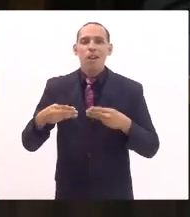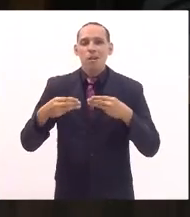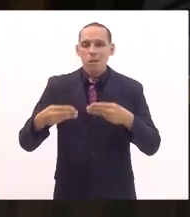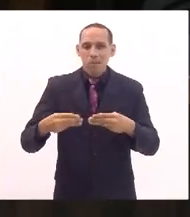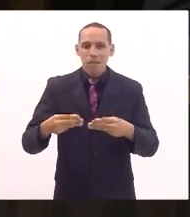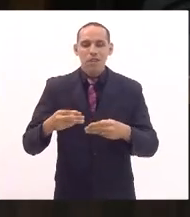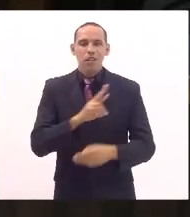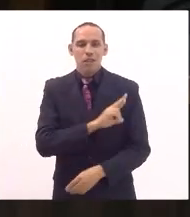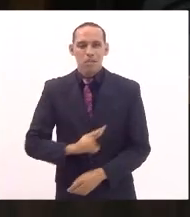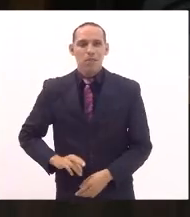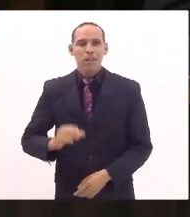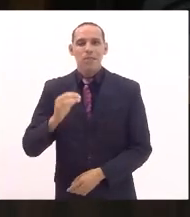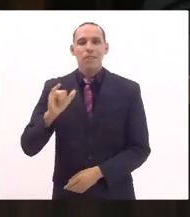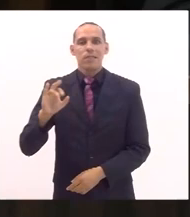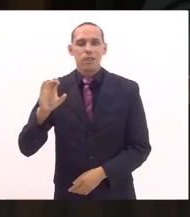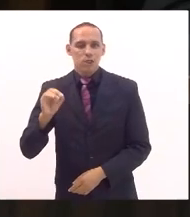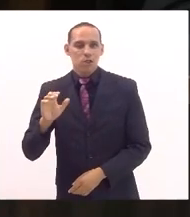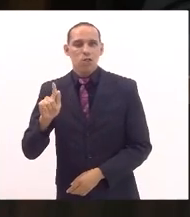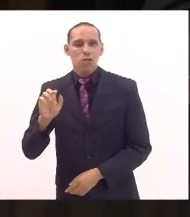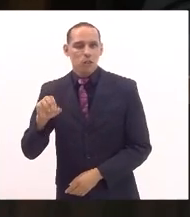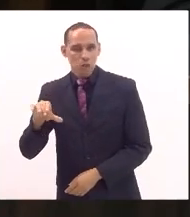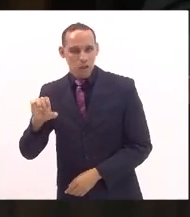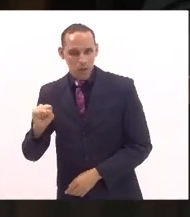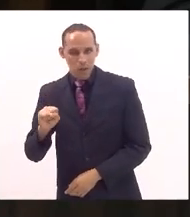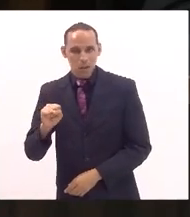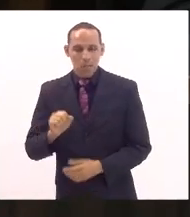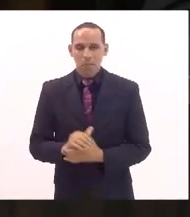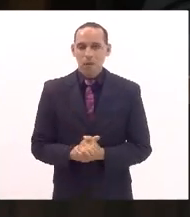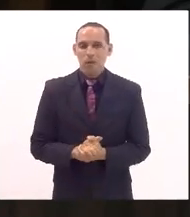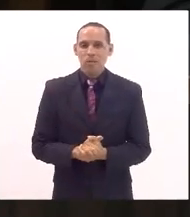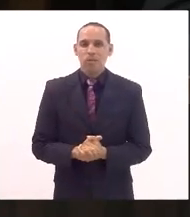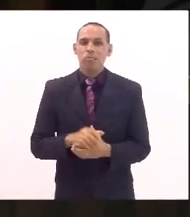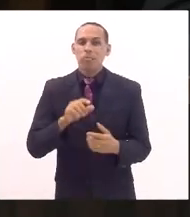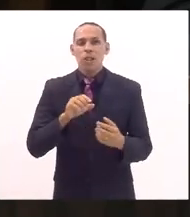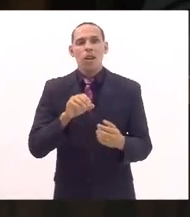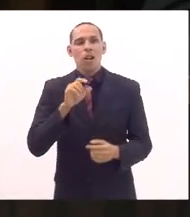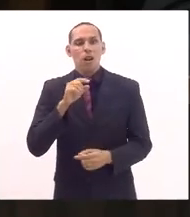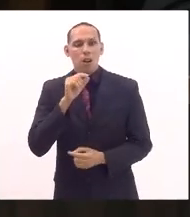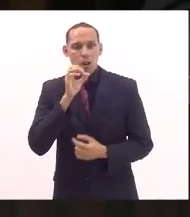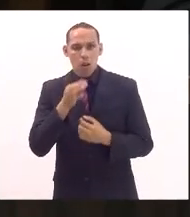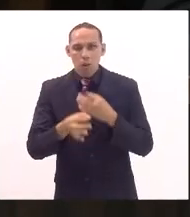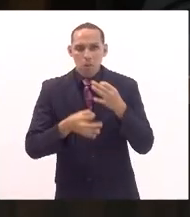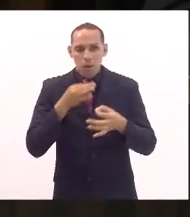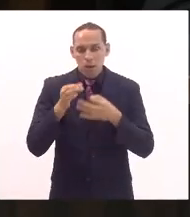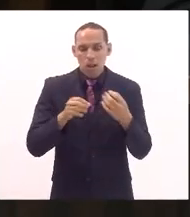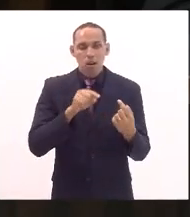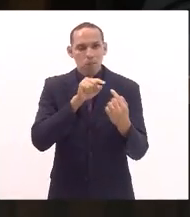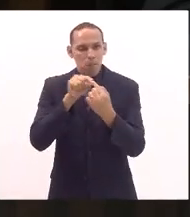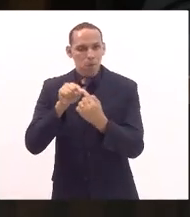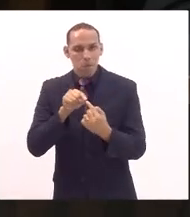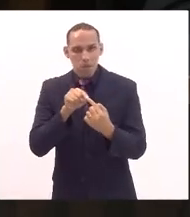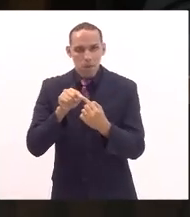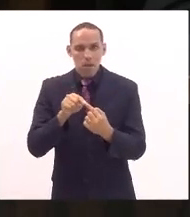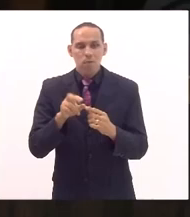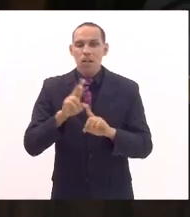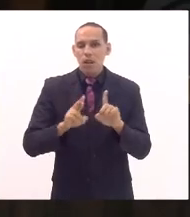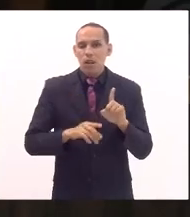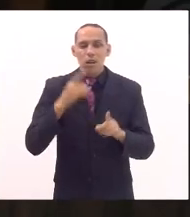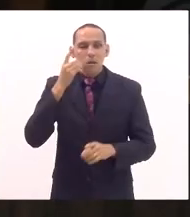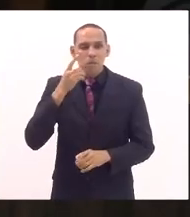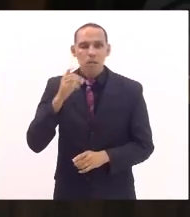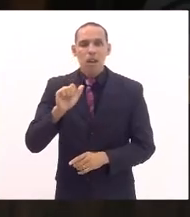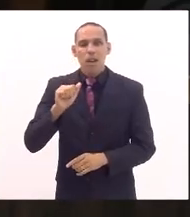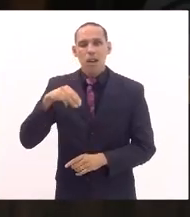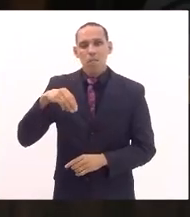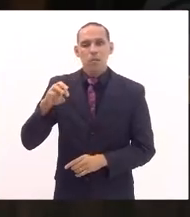o Ciro Ferreira Gomes parecida comissão de normas internas e proposições externas favorável relator Deputado Rodrigo Amorim em excursão